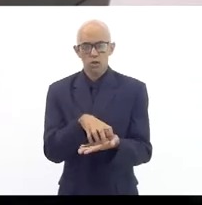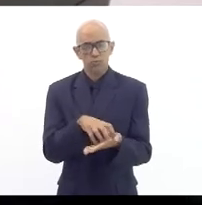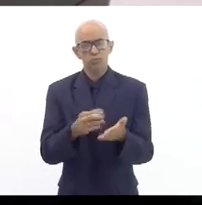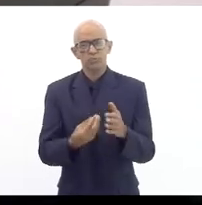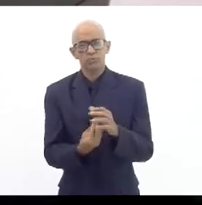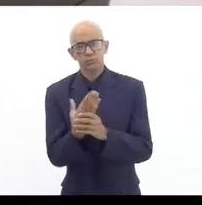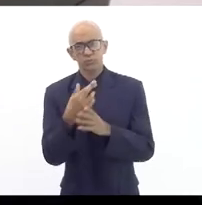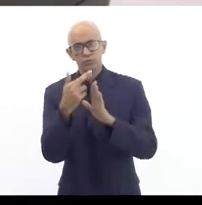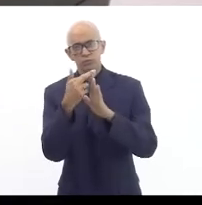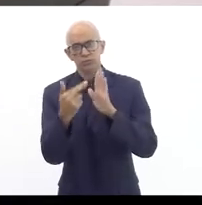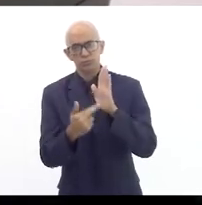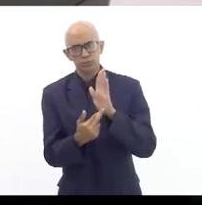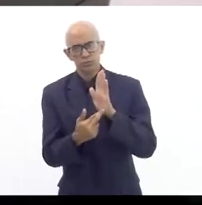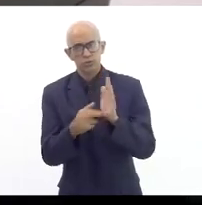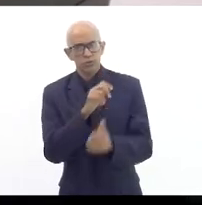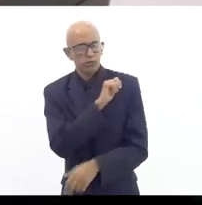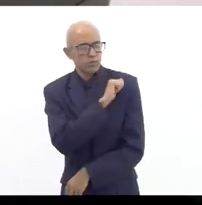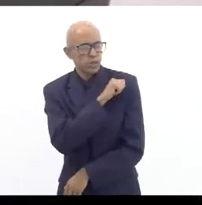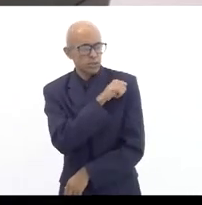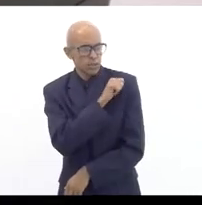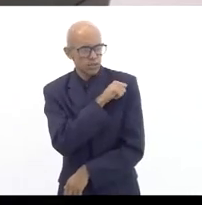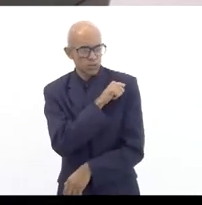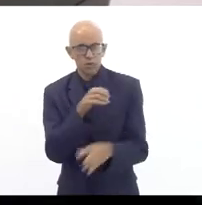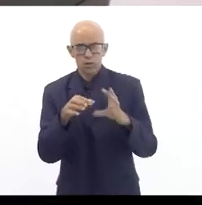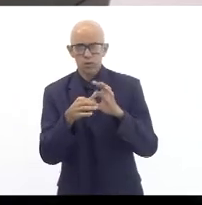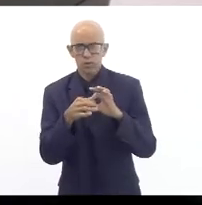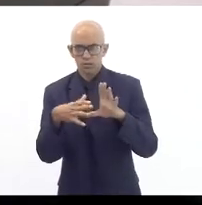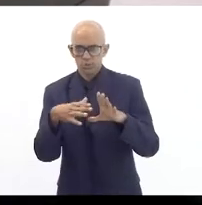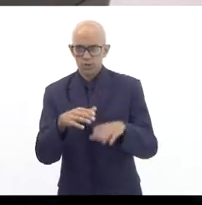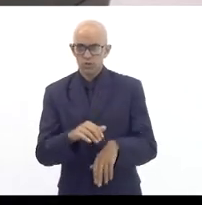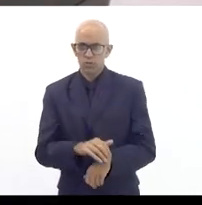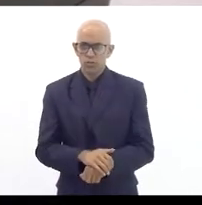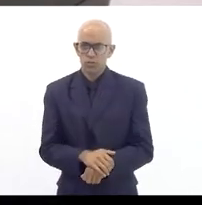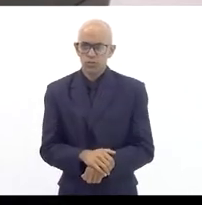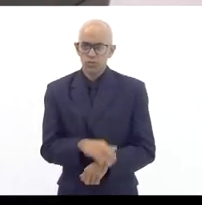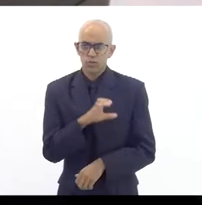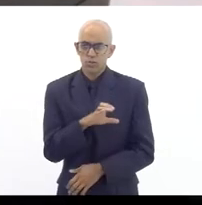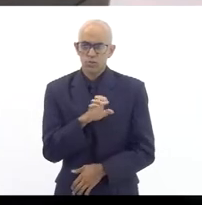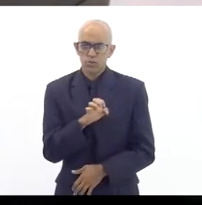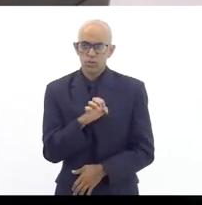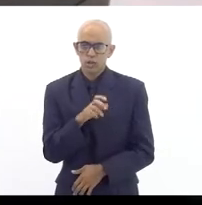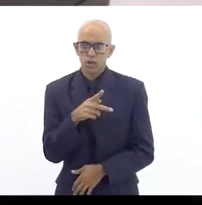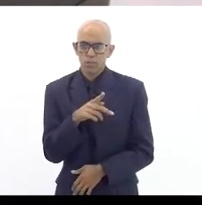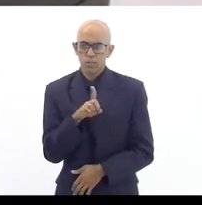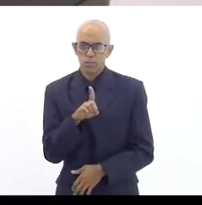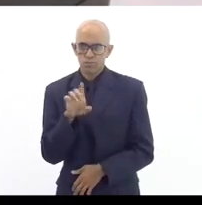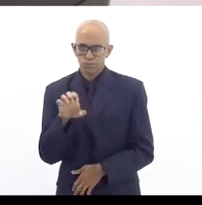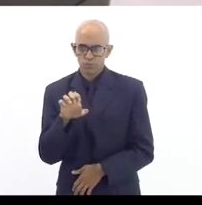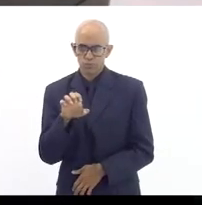normativo, fiscalizador e deliberativo. O CEPG, ele tem,